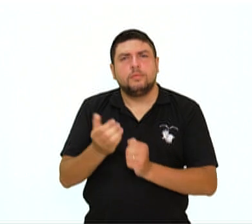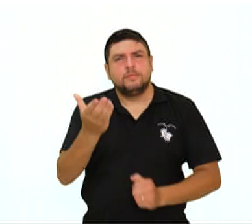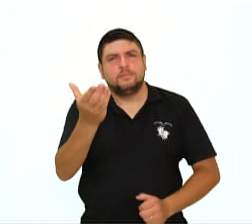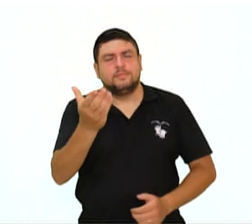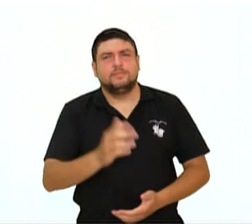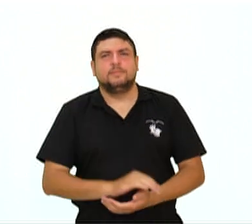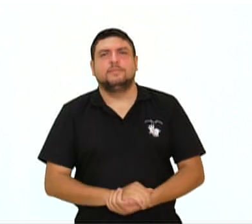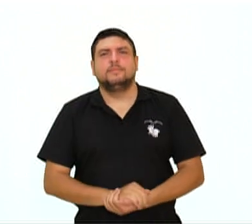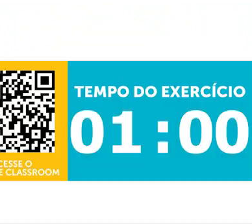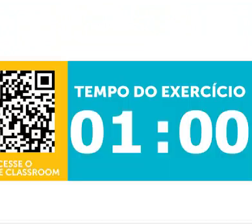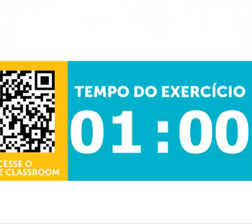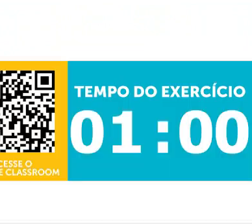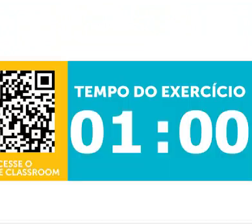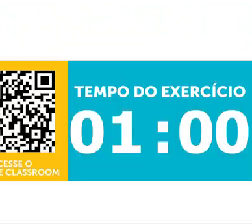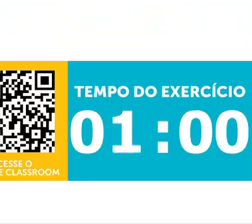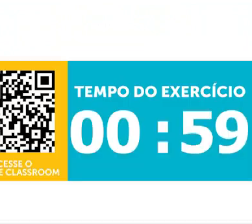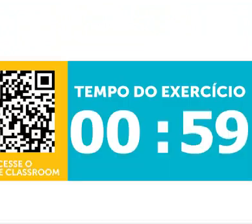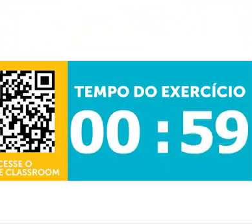hein?